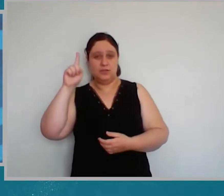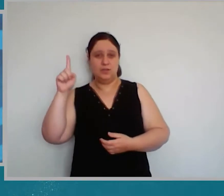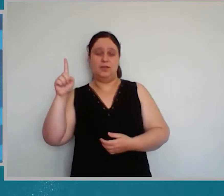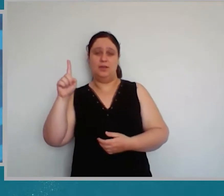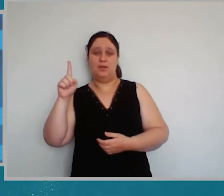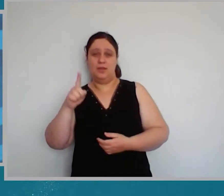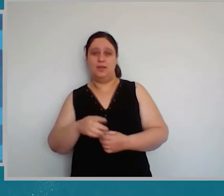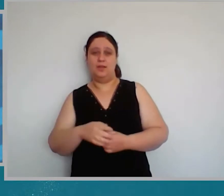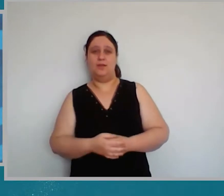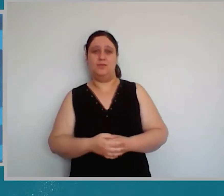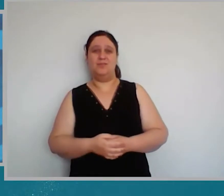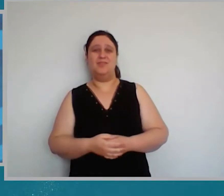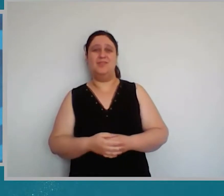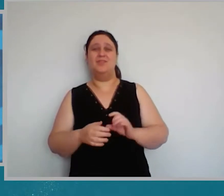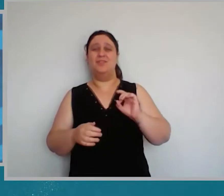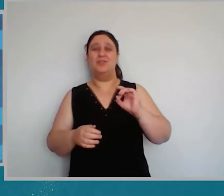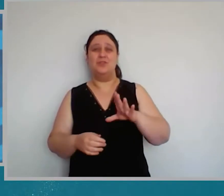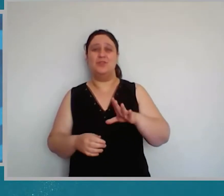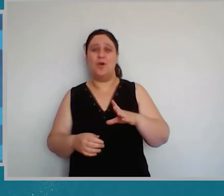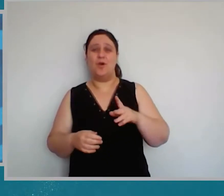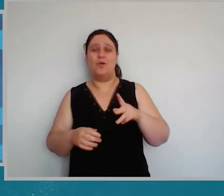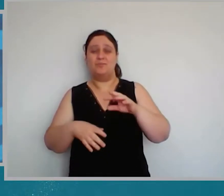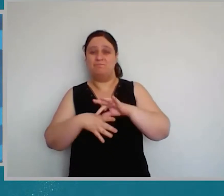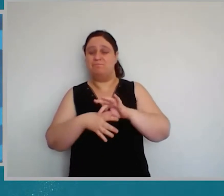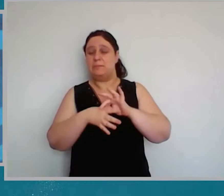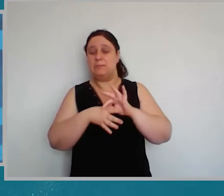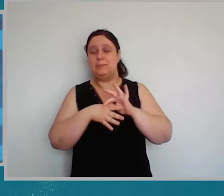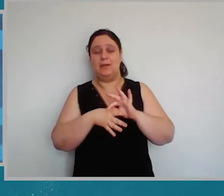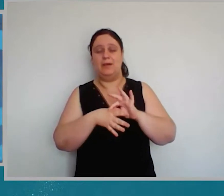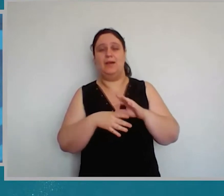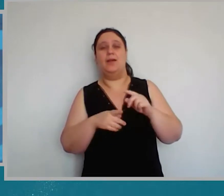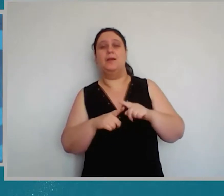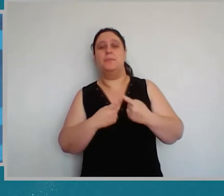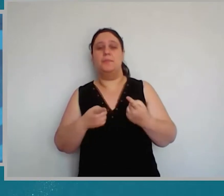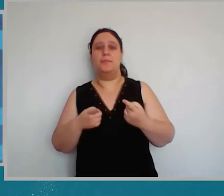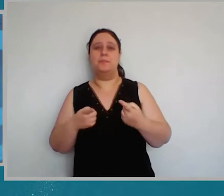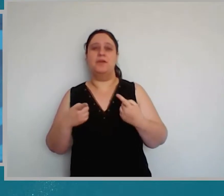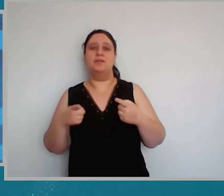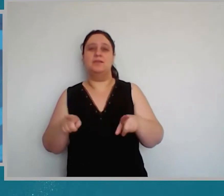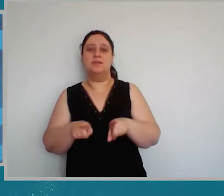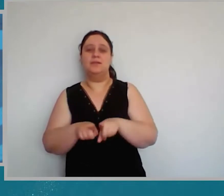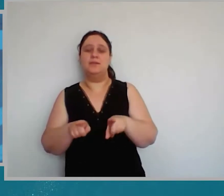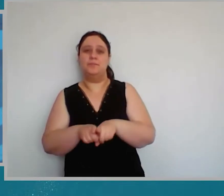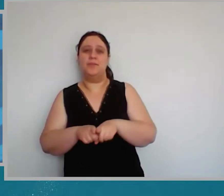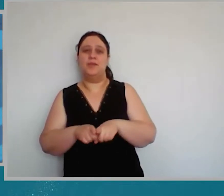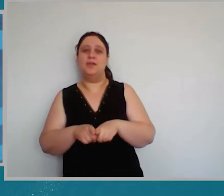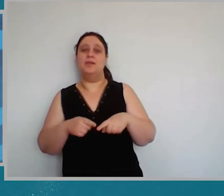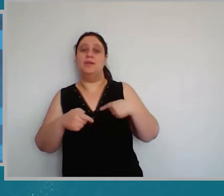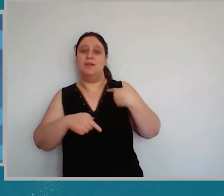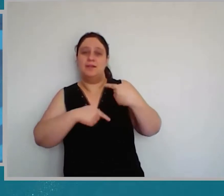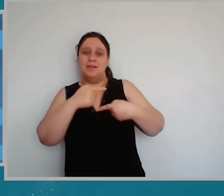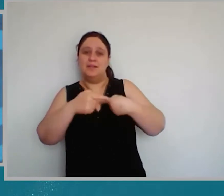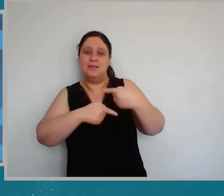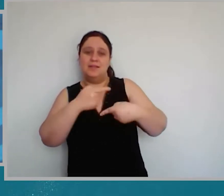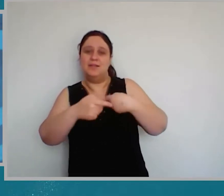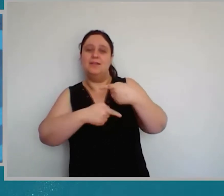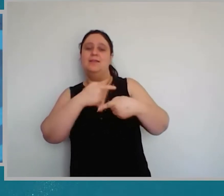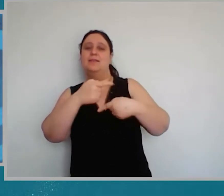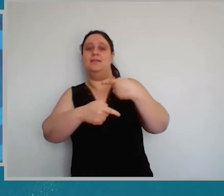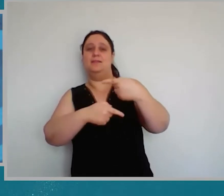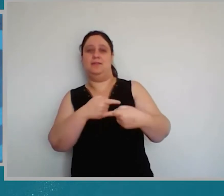da carne, mas devem ser considerados como descendência os filhos